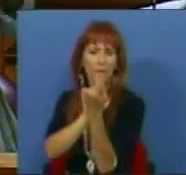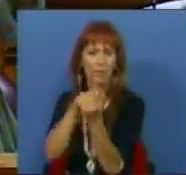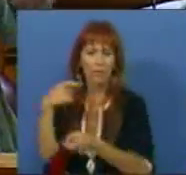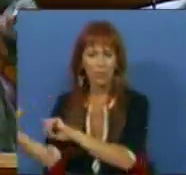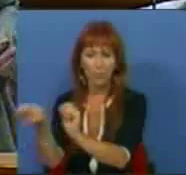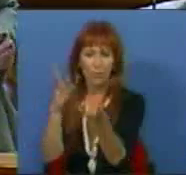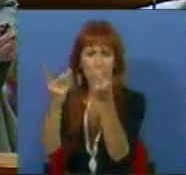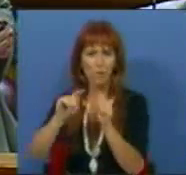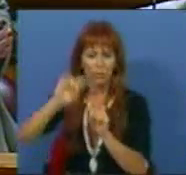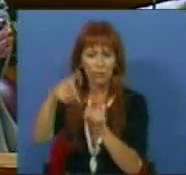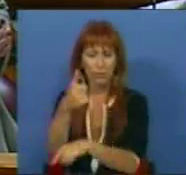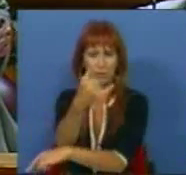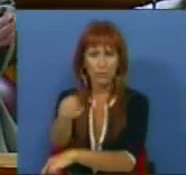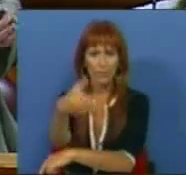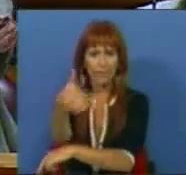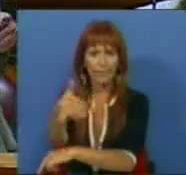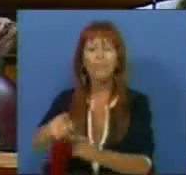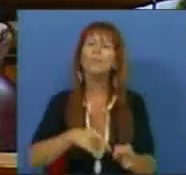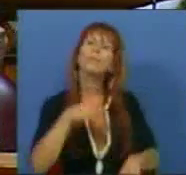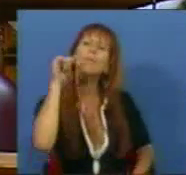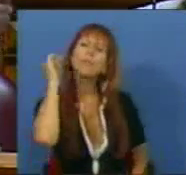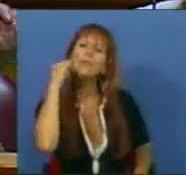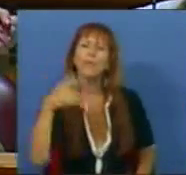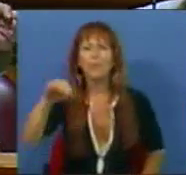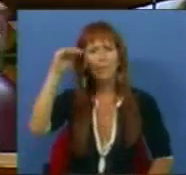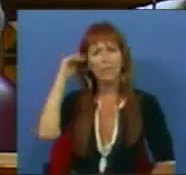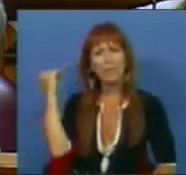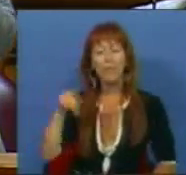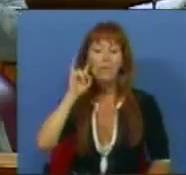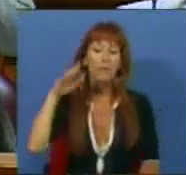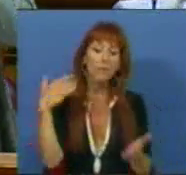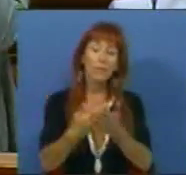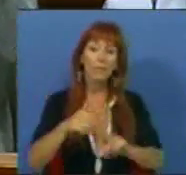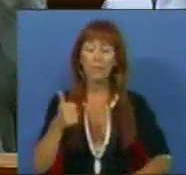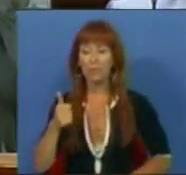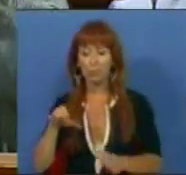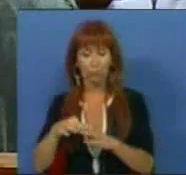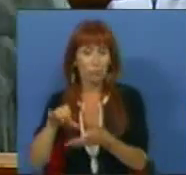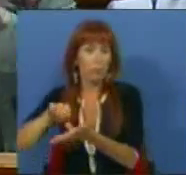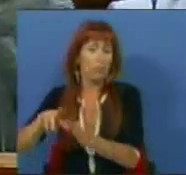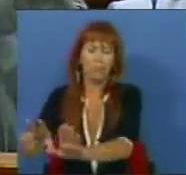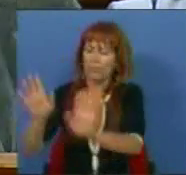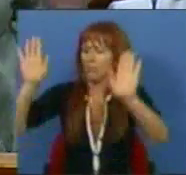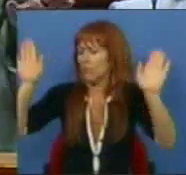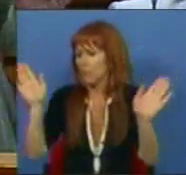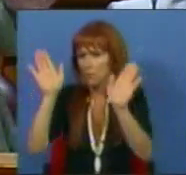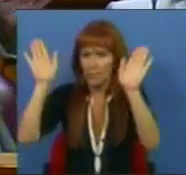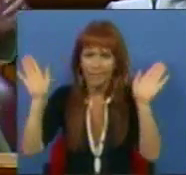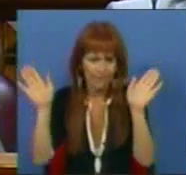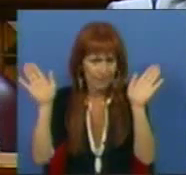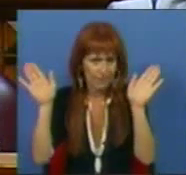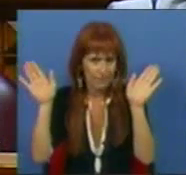o orçamento para 2011 e à quarta Passos Coelho garante que Bloco Central nem